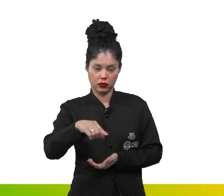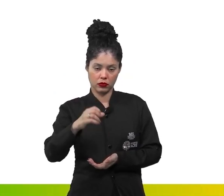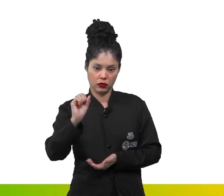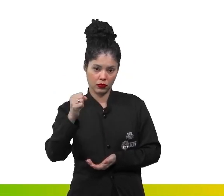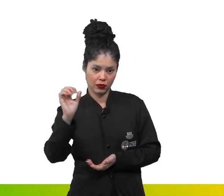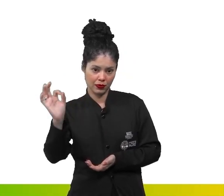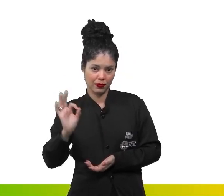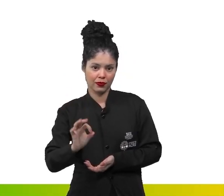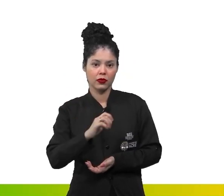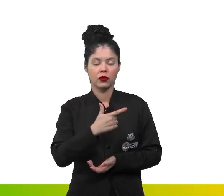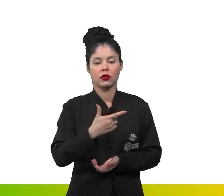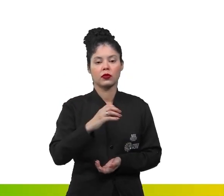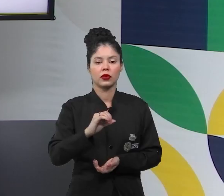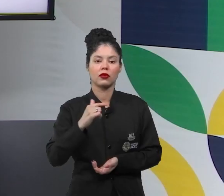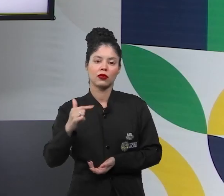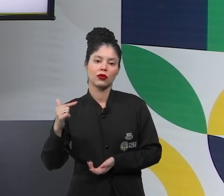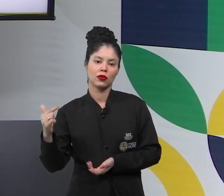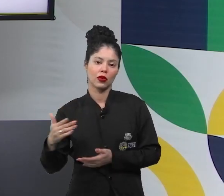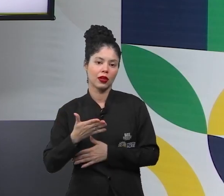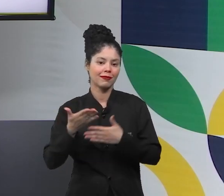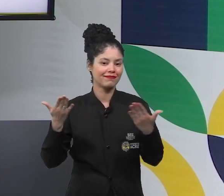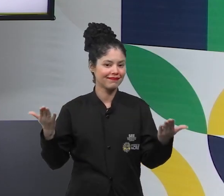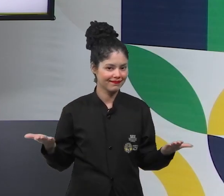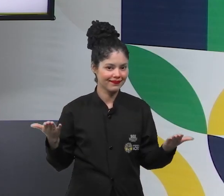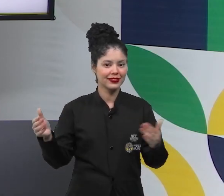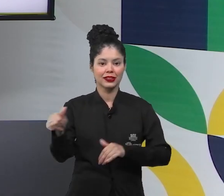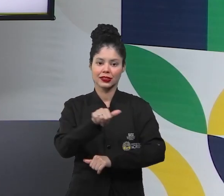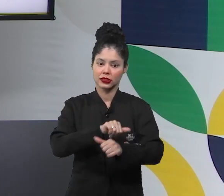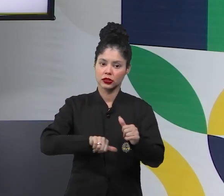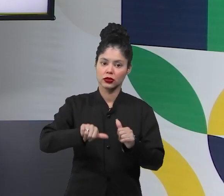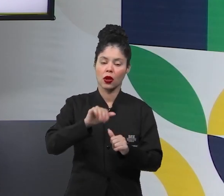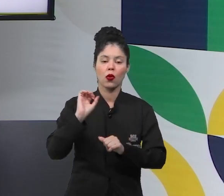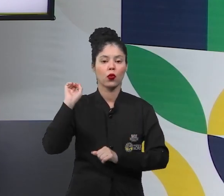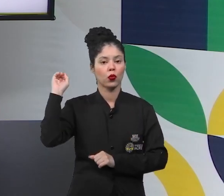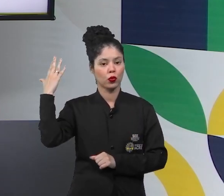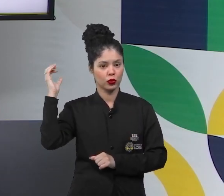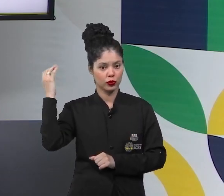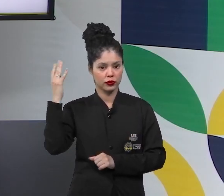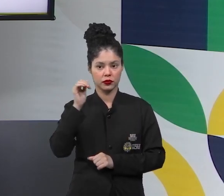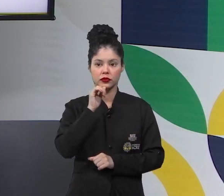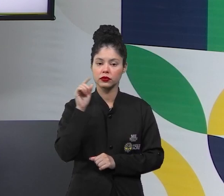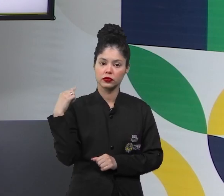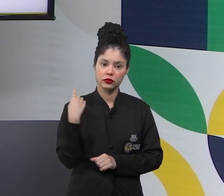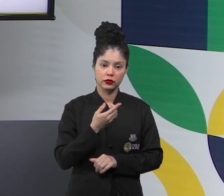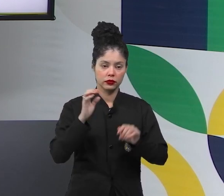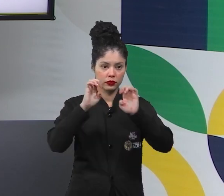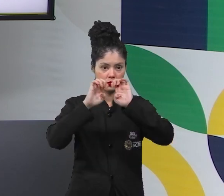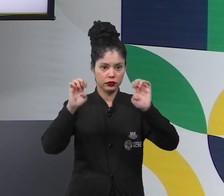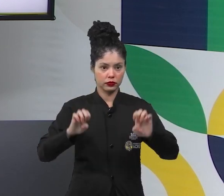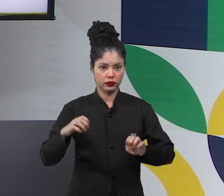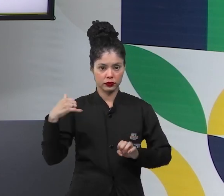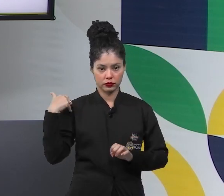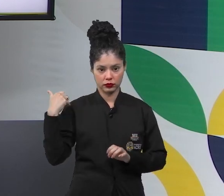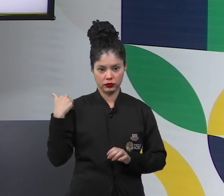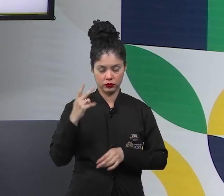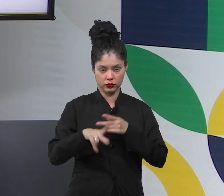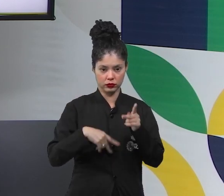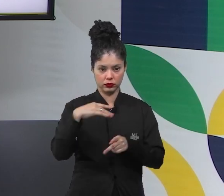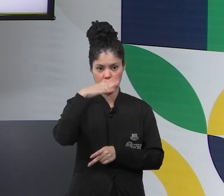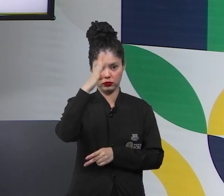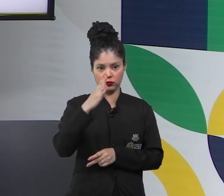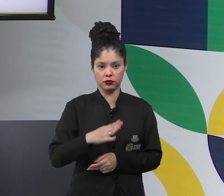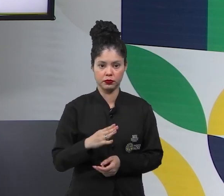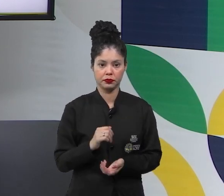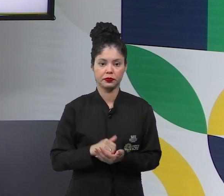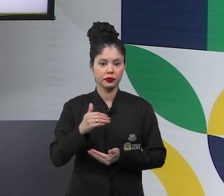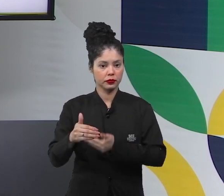19,8% no ano de 2022. Então, essas são as mudanças que estão ocorrendo na estrutura etária da população brasileira